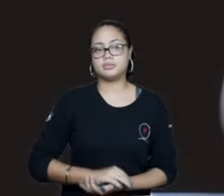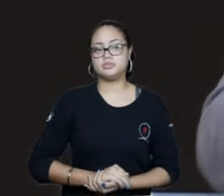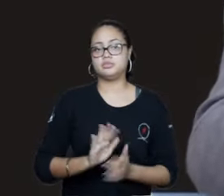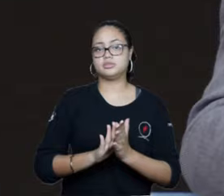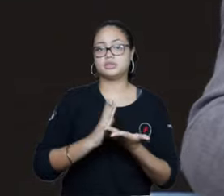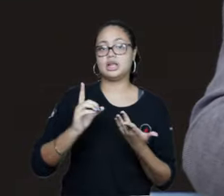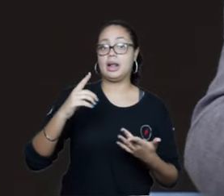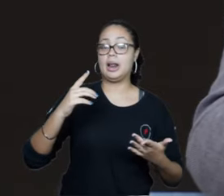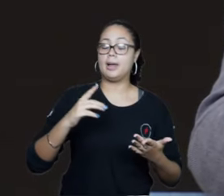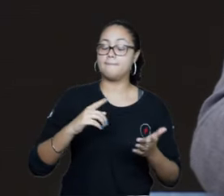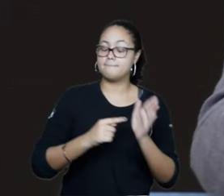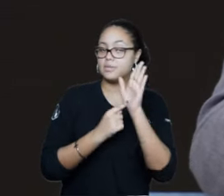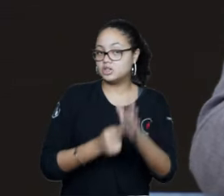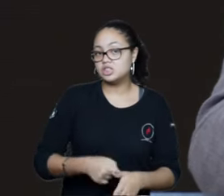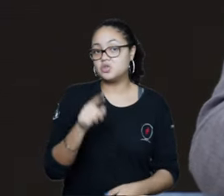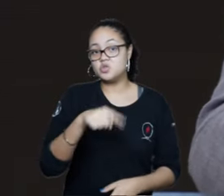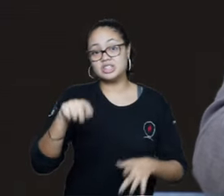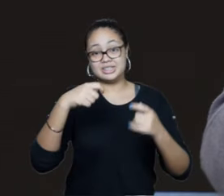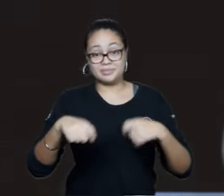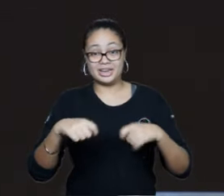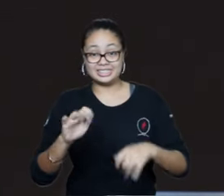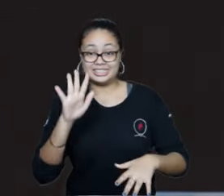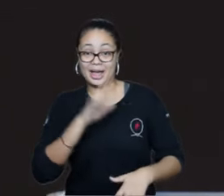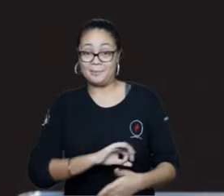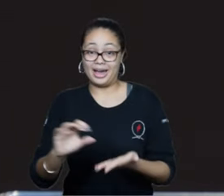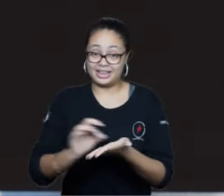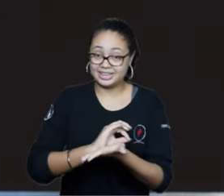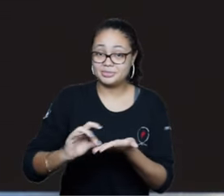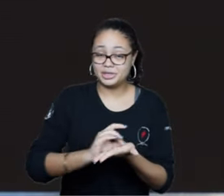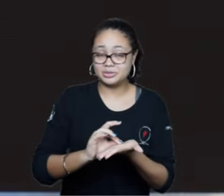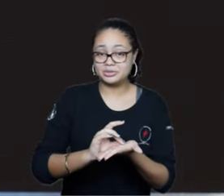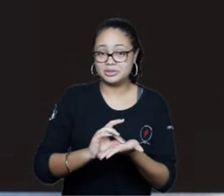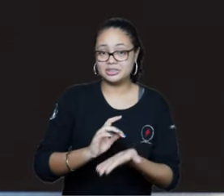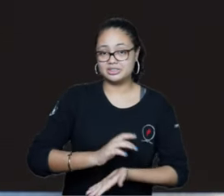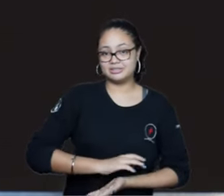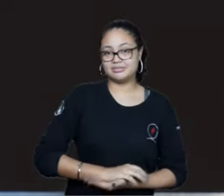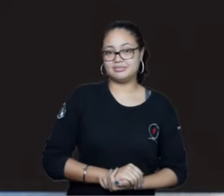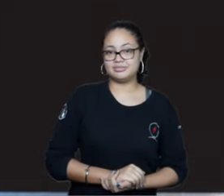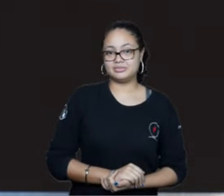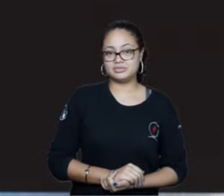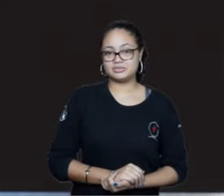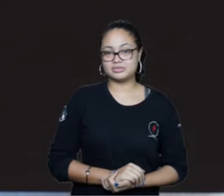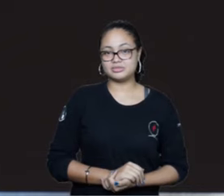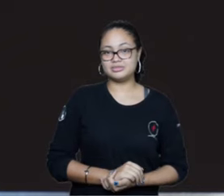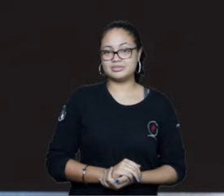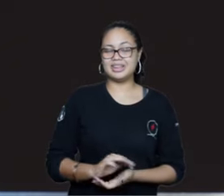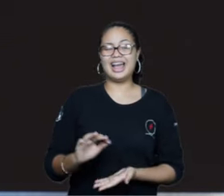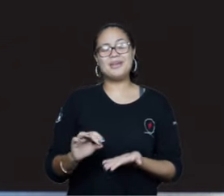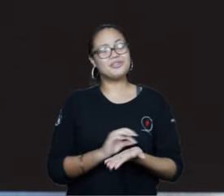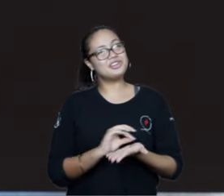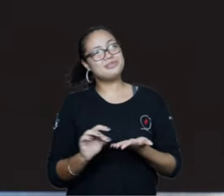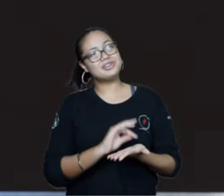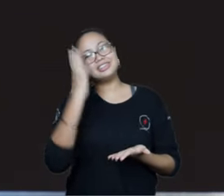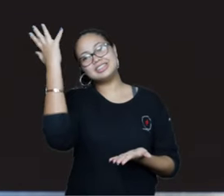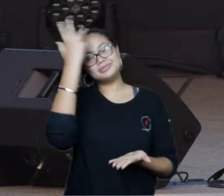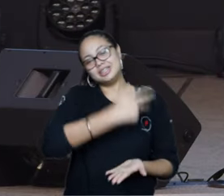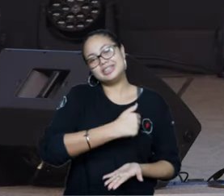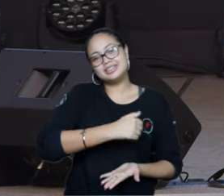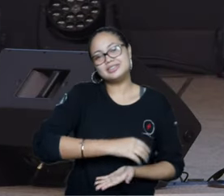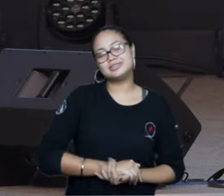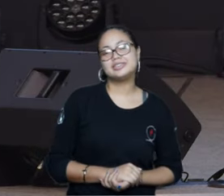você tem que amar inimigo e por algum acaso há uma inimigo é o quê hoje eu olhei para o meu inimigo ele tá tão bonitinho